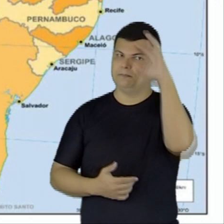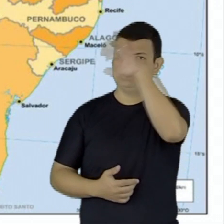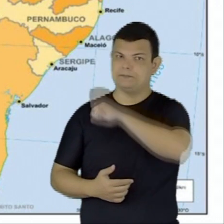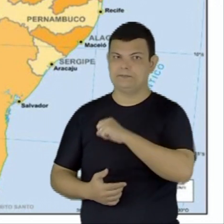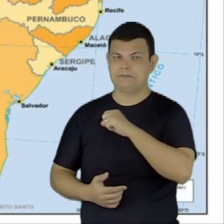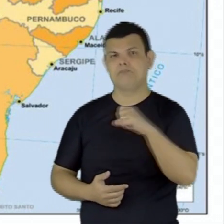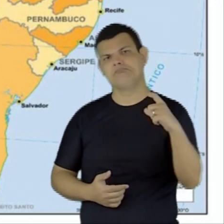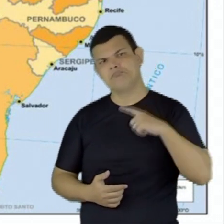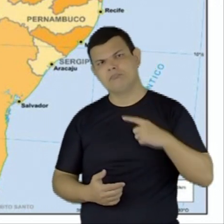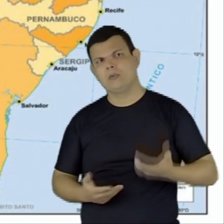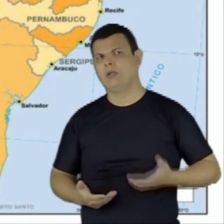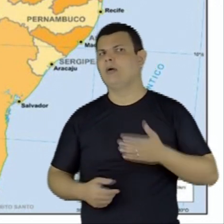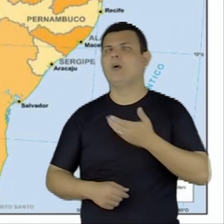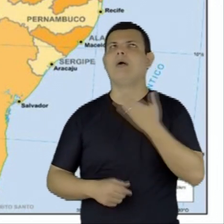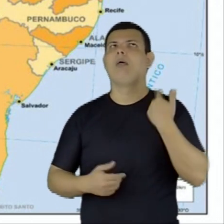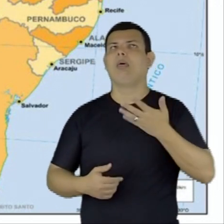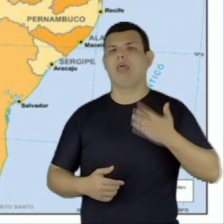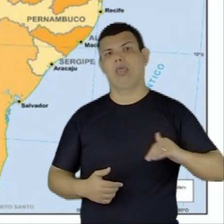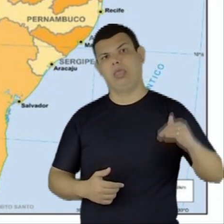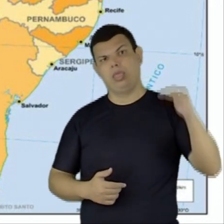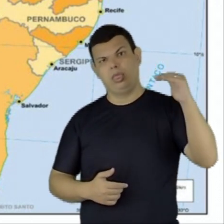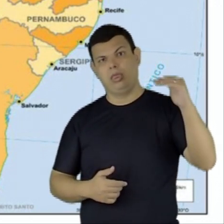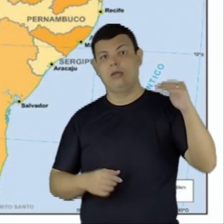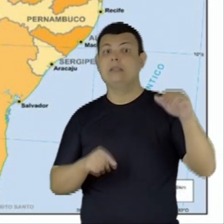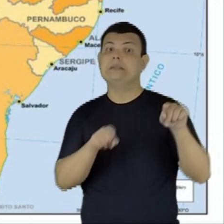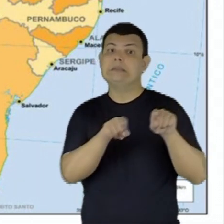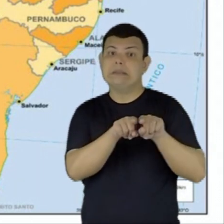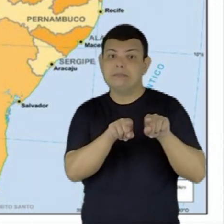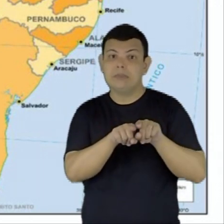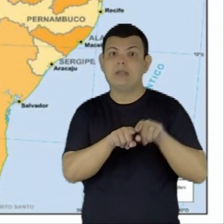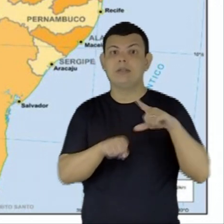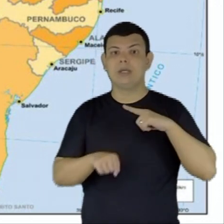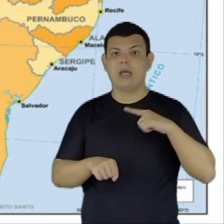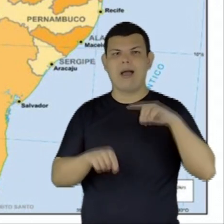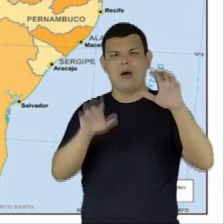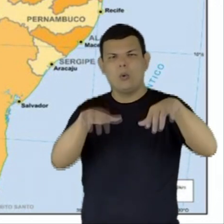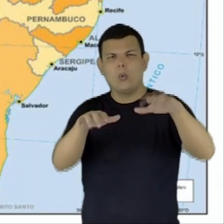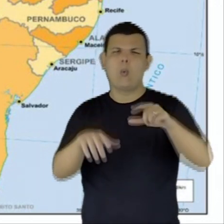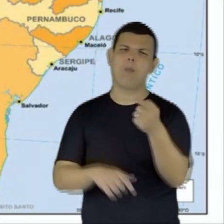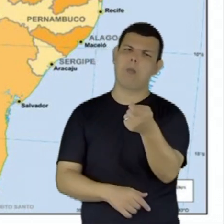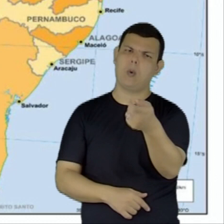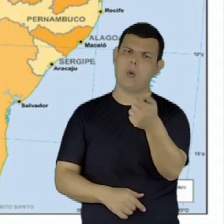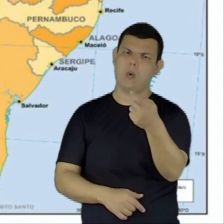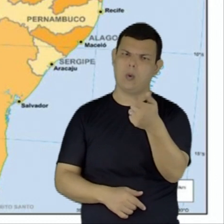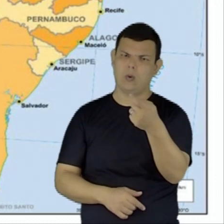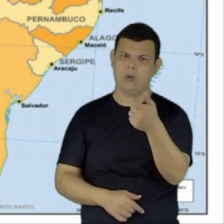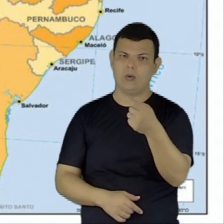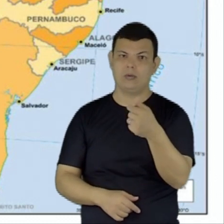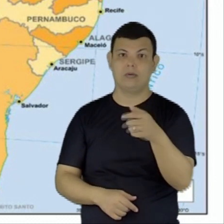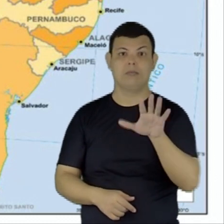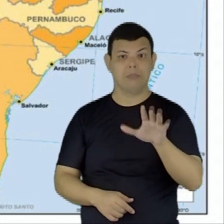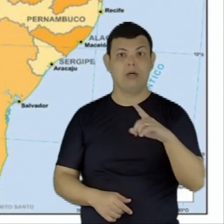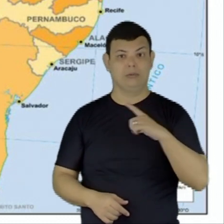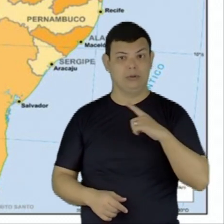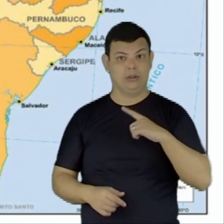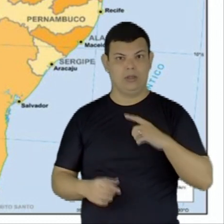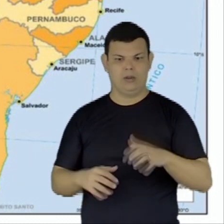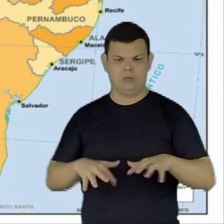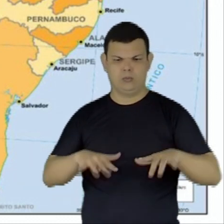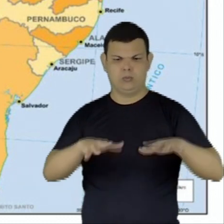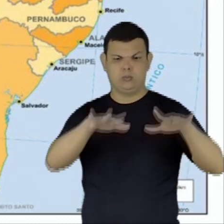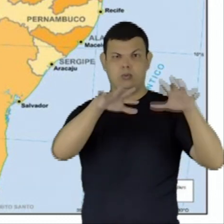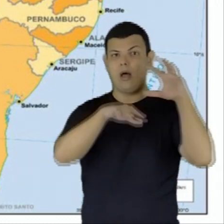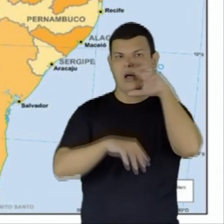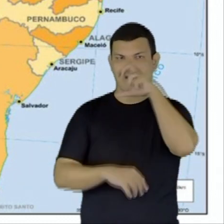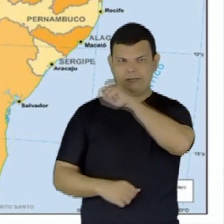Tem temperaturas elevadas, baixo volume pluviométrico, ou seja, poucas chuvas, e tem um grande potencial de